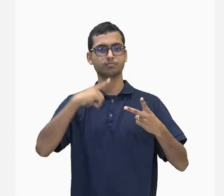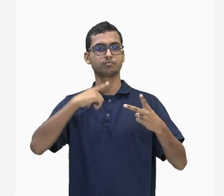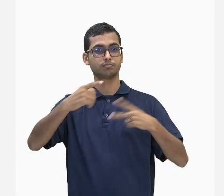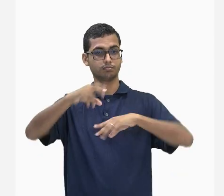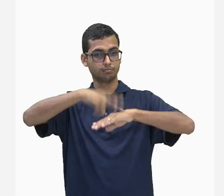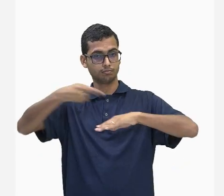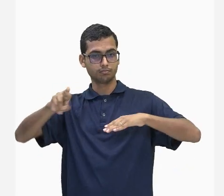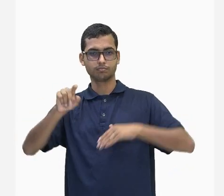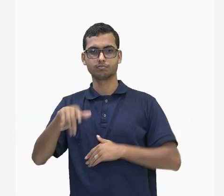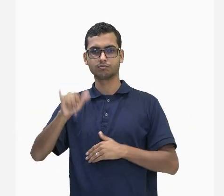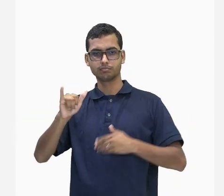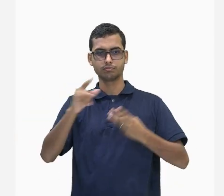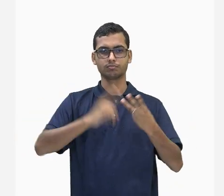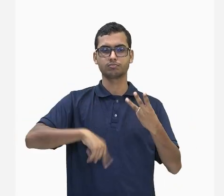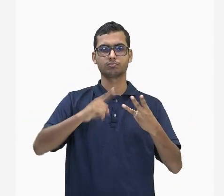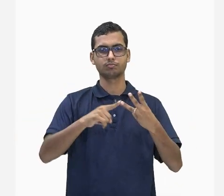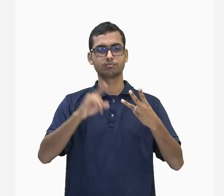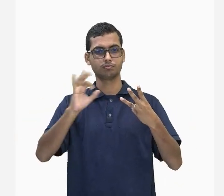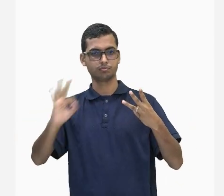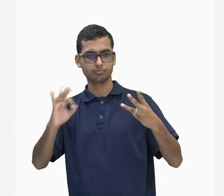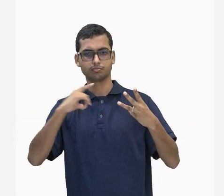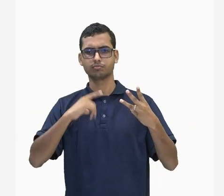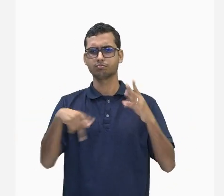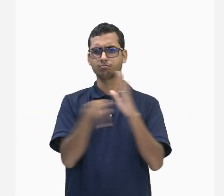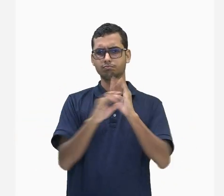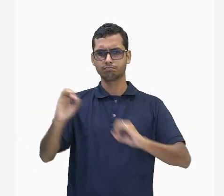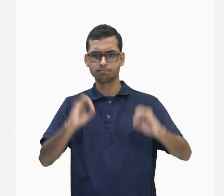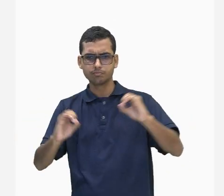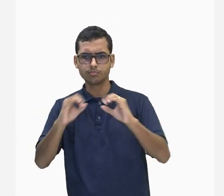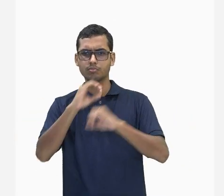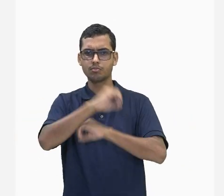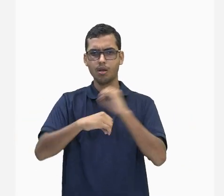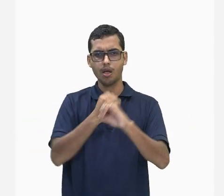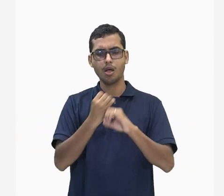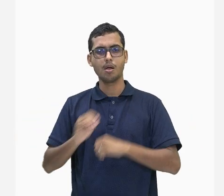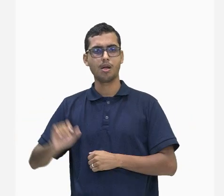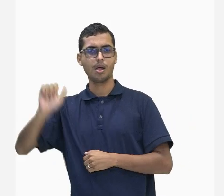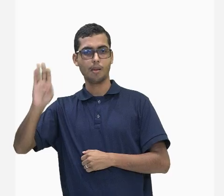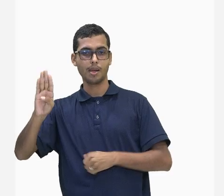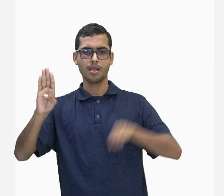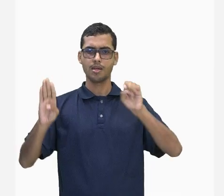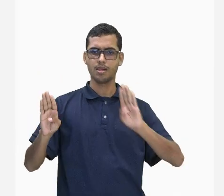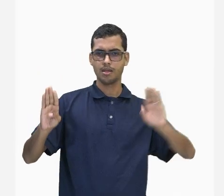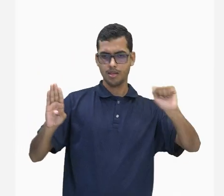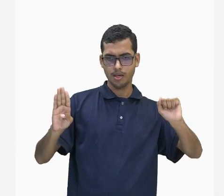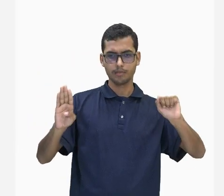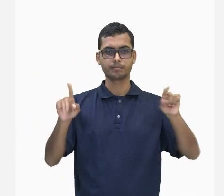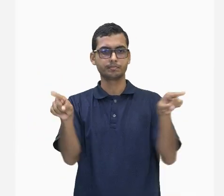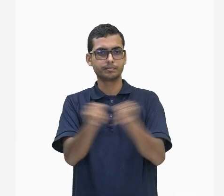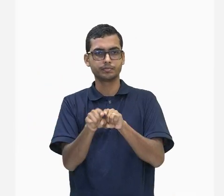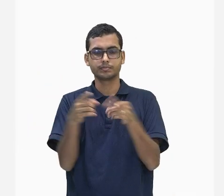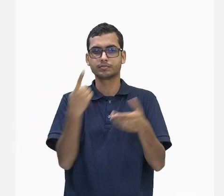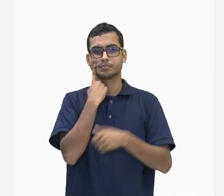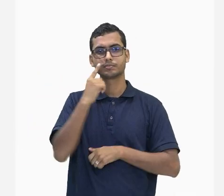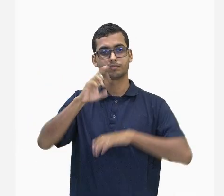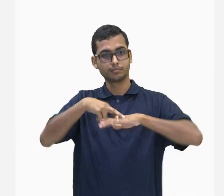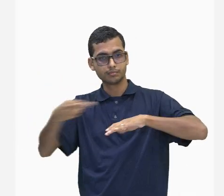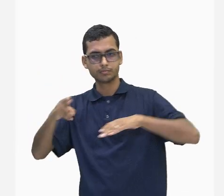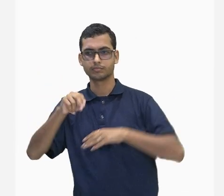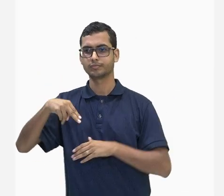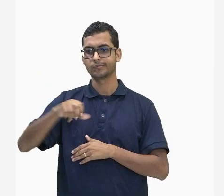gama, partícula alfa e beta. Já a radiação não ionizante não tem energia suficiente